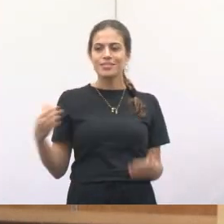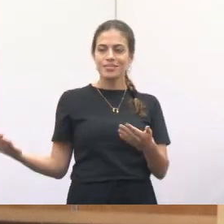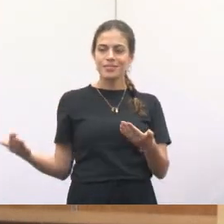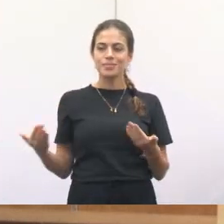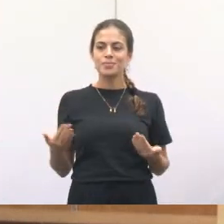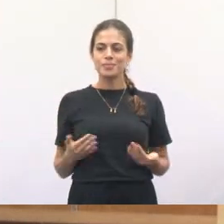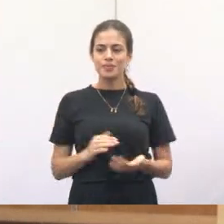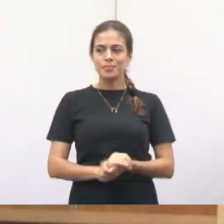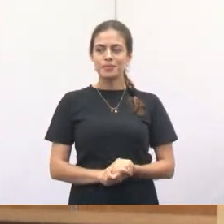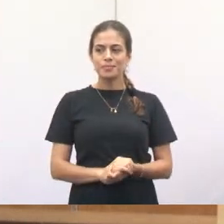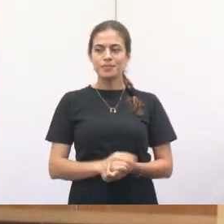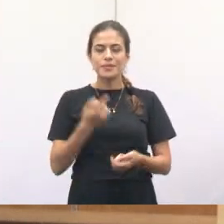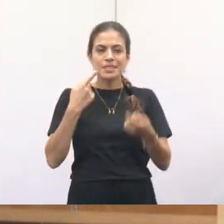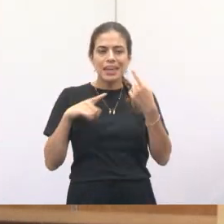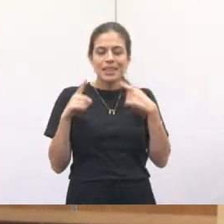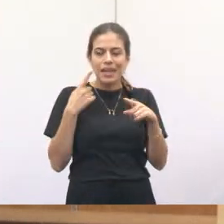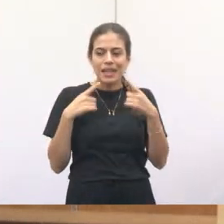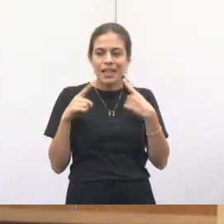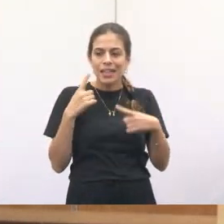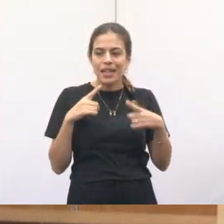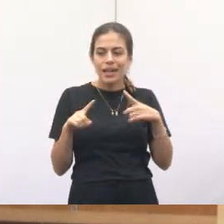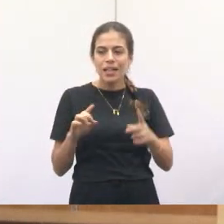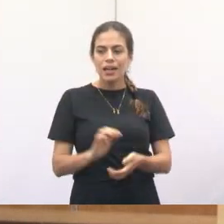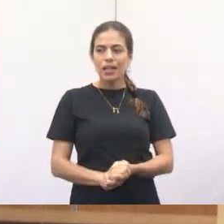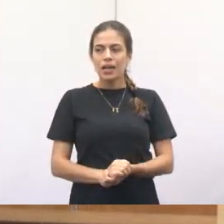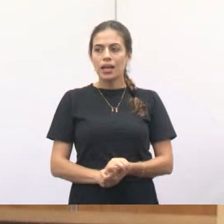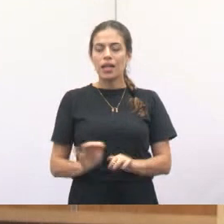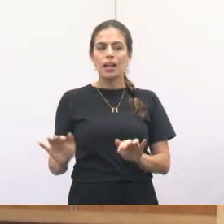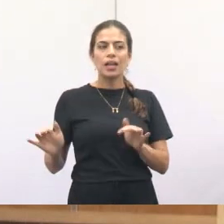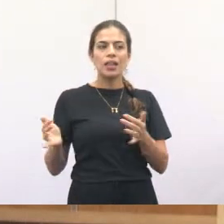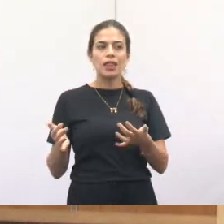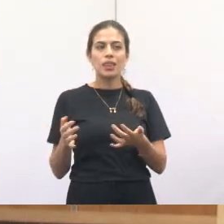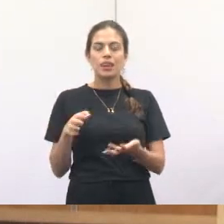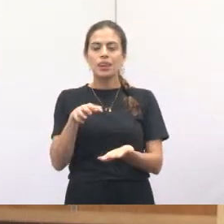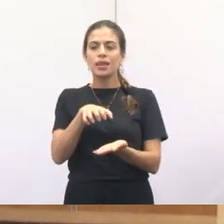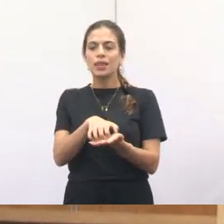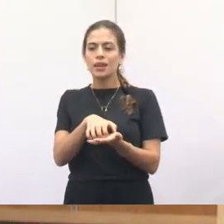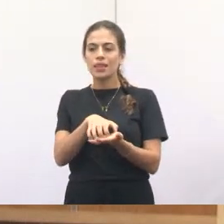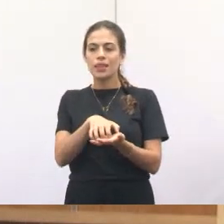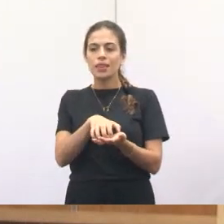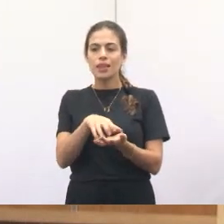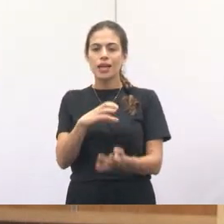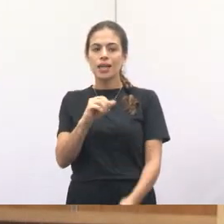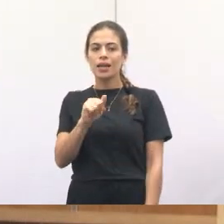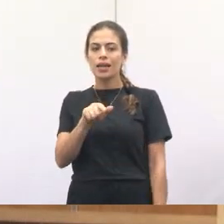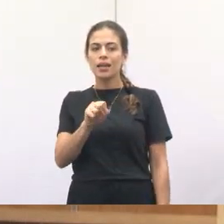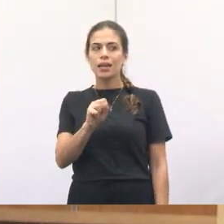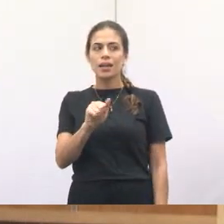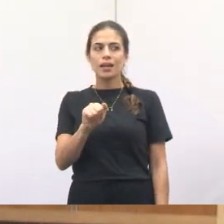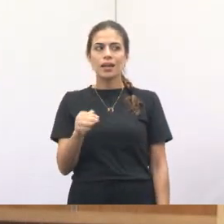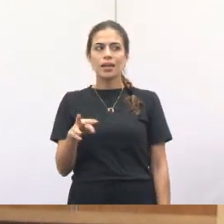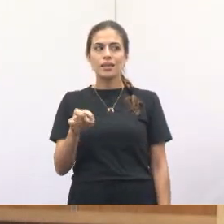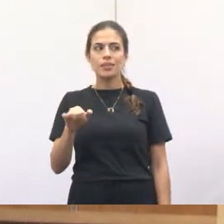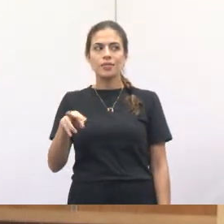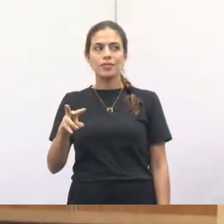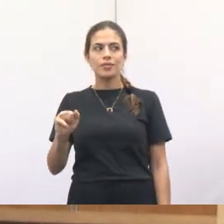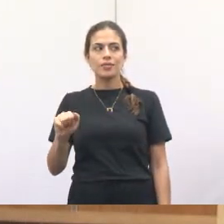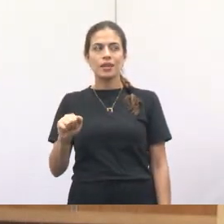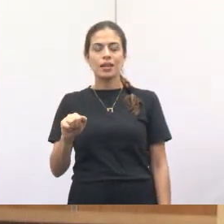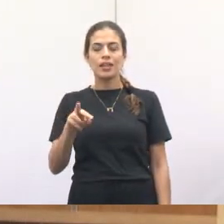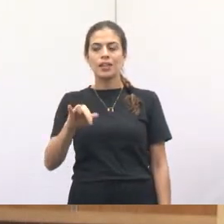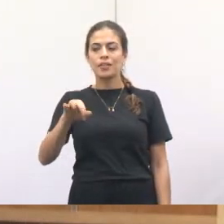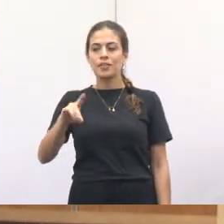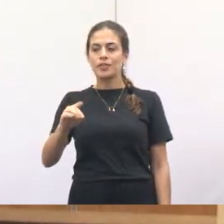aqui algumas reclamações com relação ao centro da Casa Viva Vida e